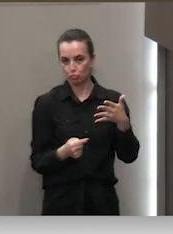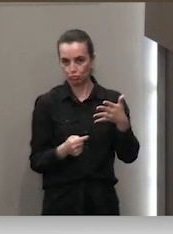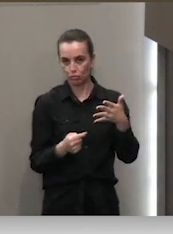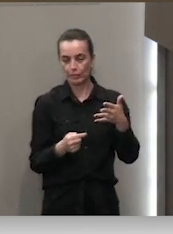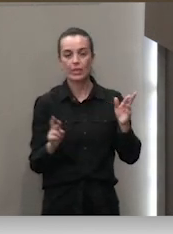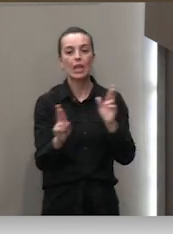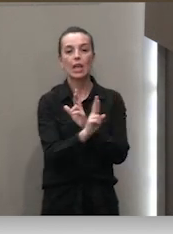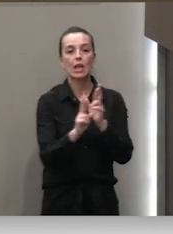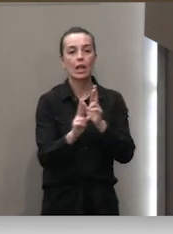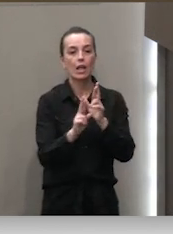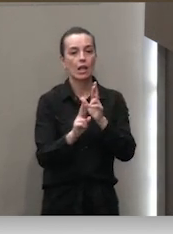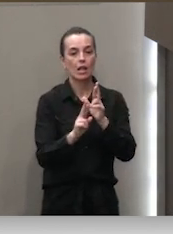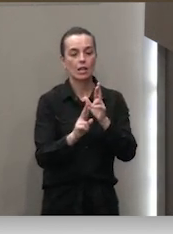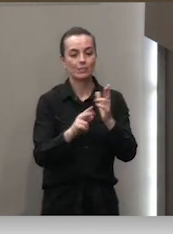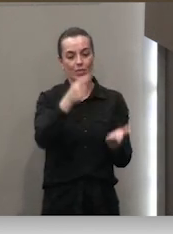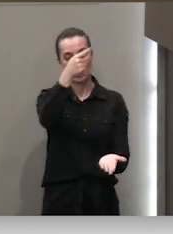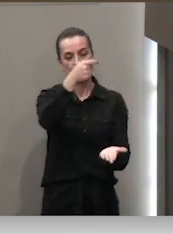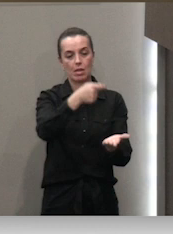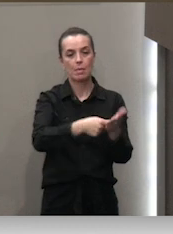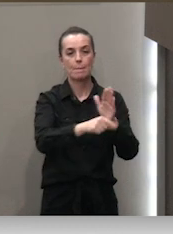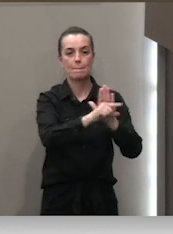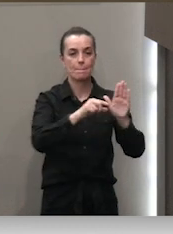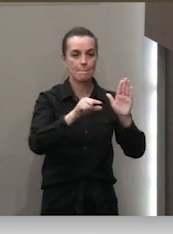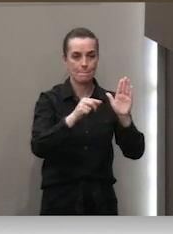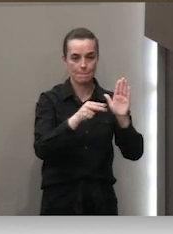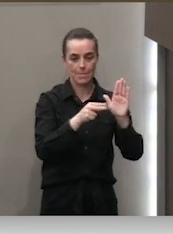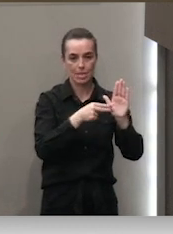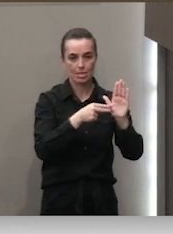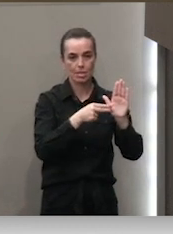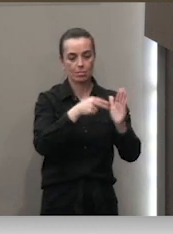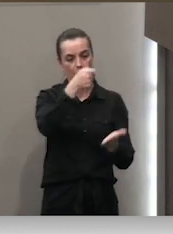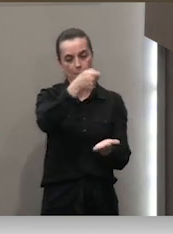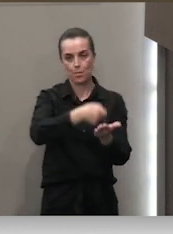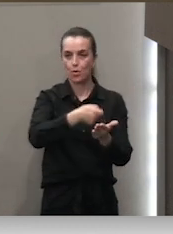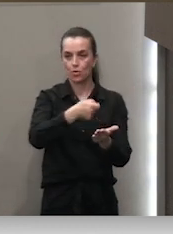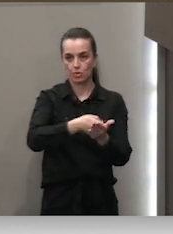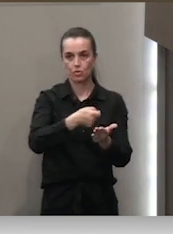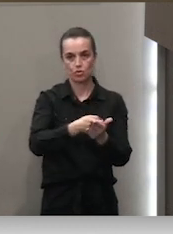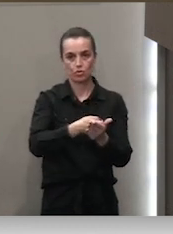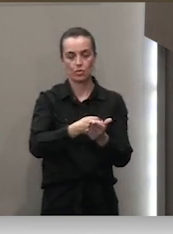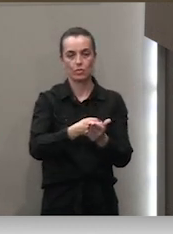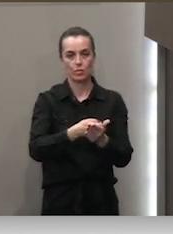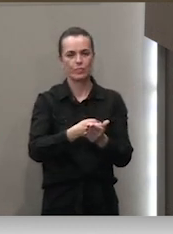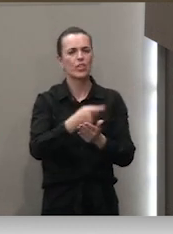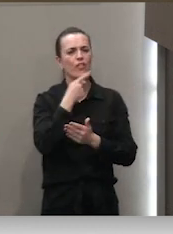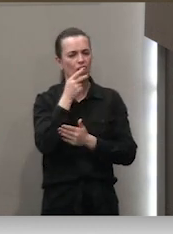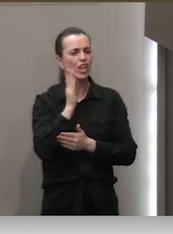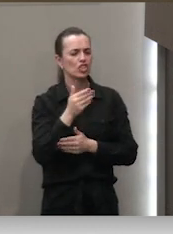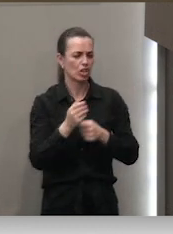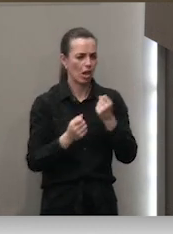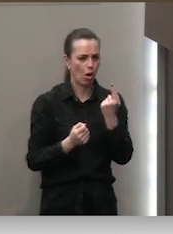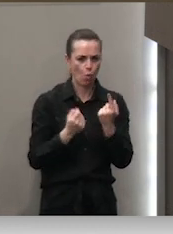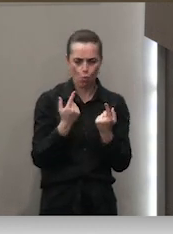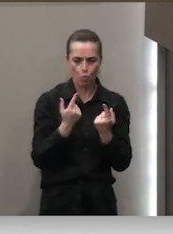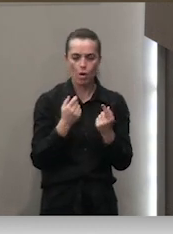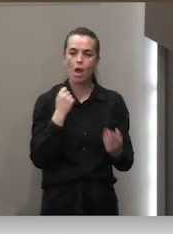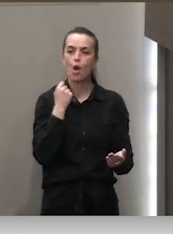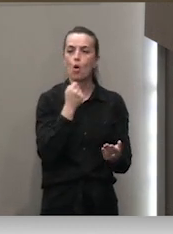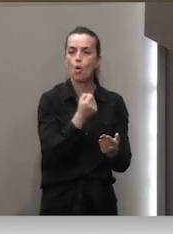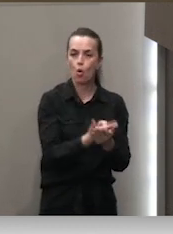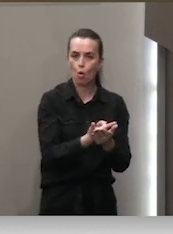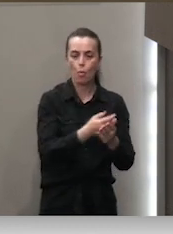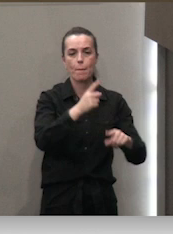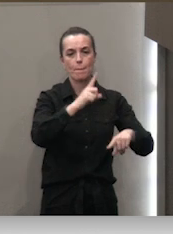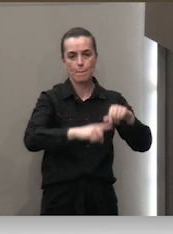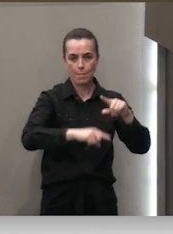nossas emendas impositivas. Tais como, e eu citei aqui algumas, a aquisição de equipamentos de vídeo